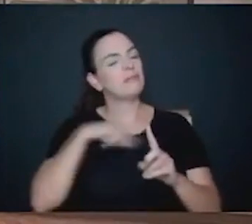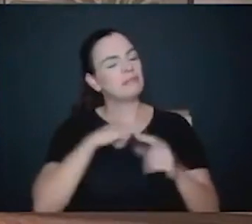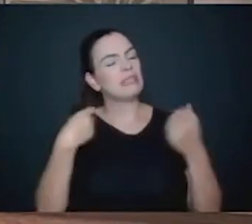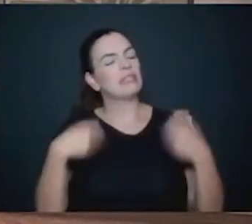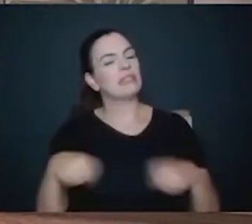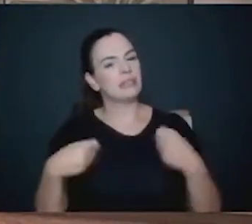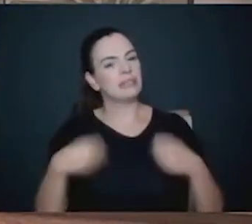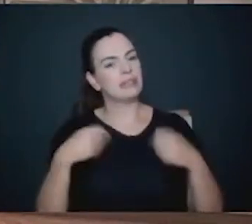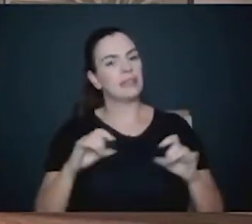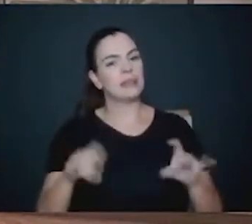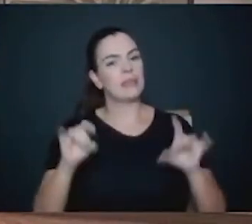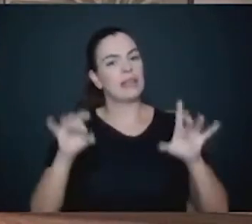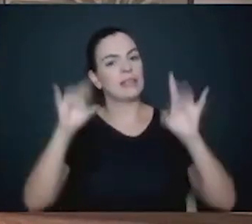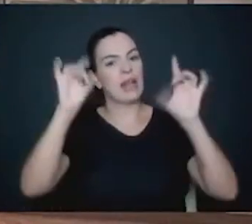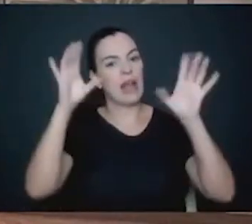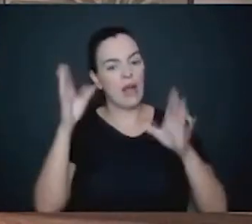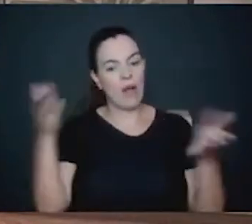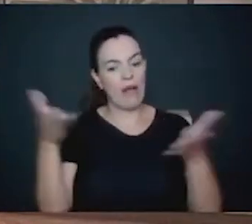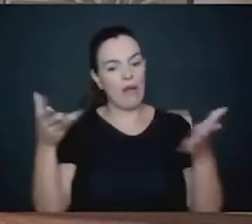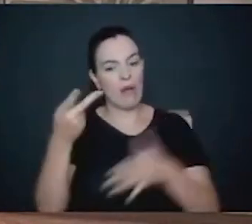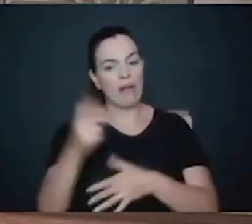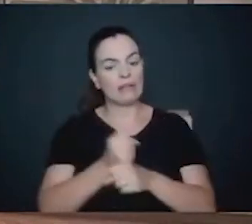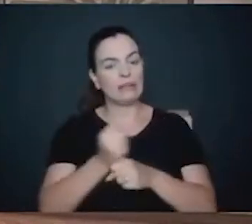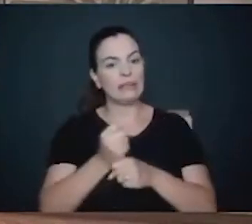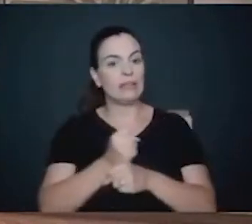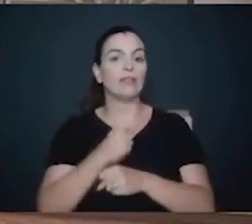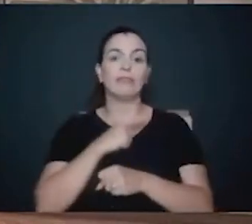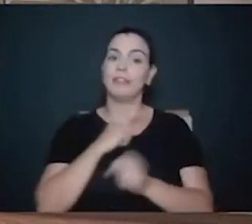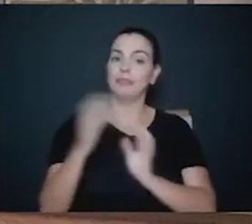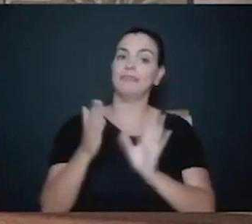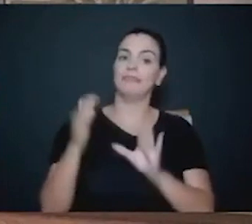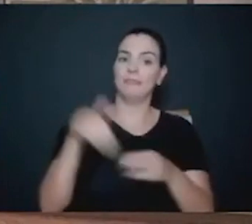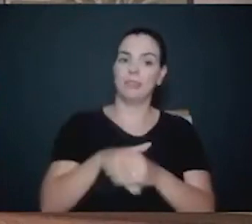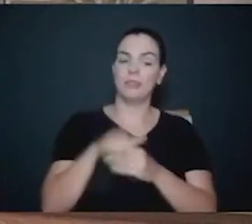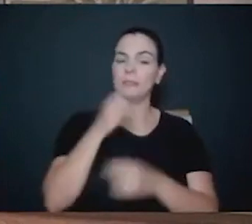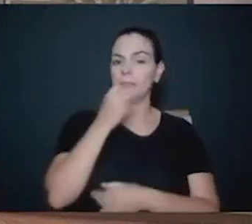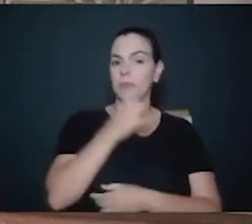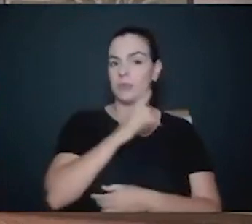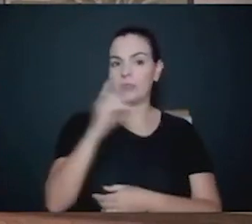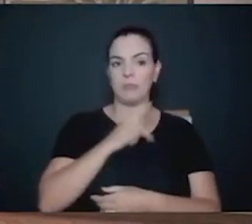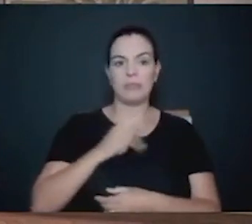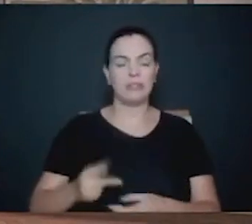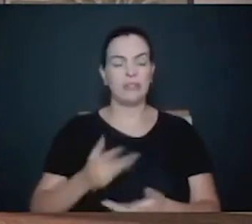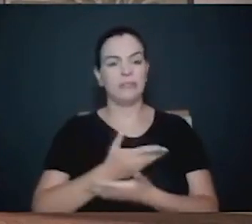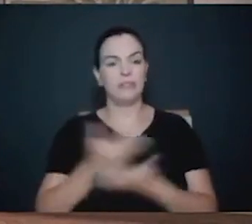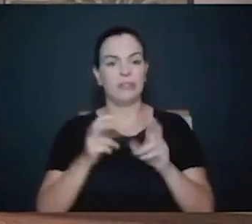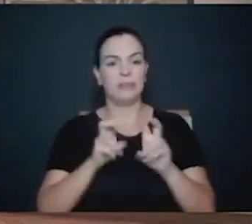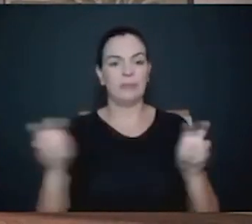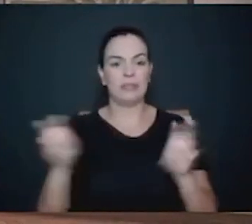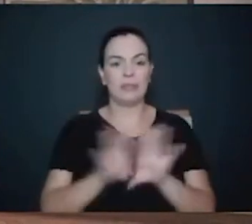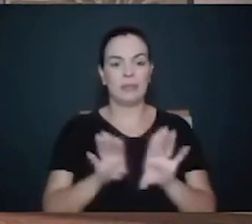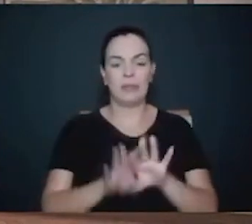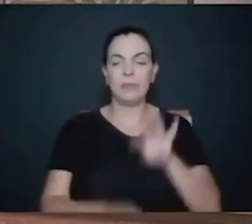esse ano de decisões eleitorais. Bom dia, presidente, bom dia, mesa. Eu quero